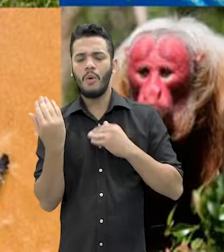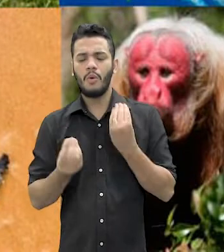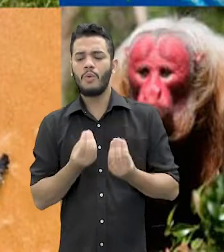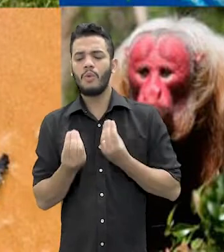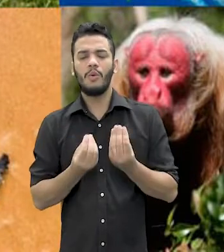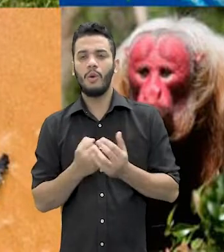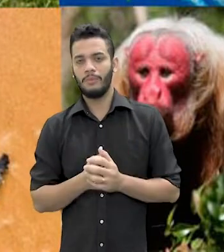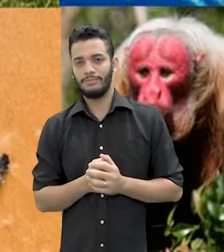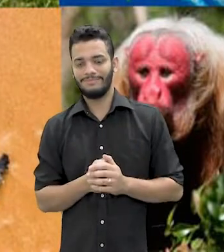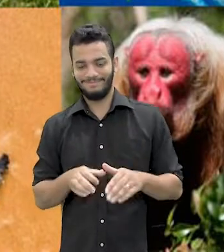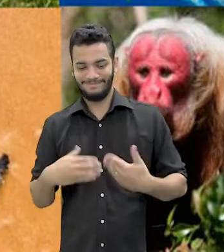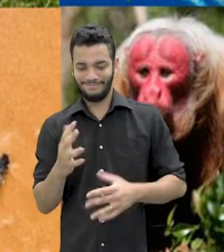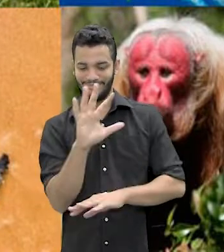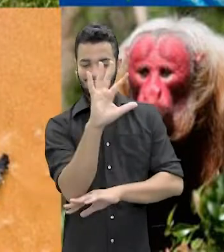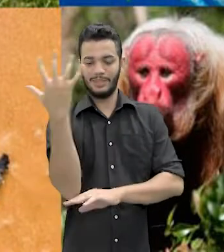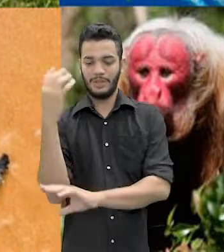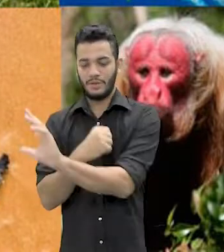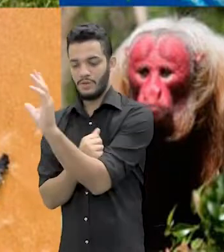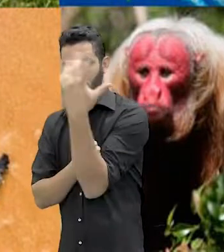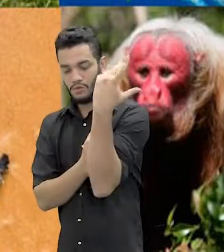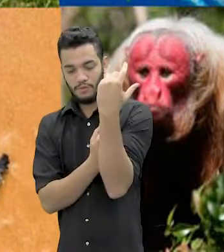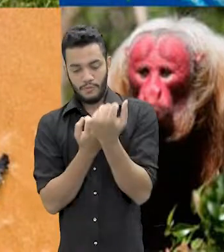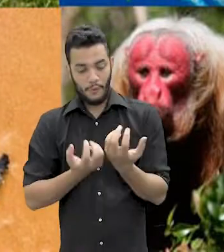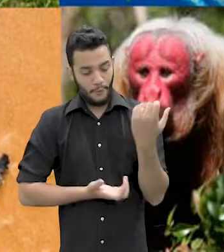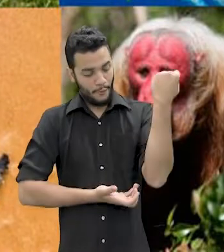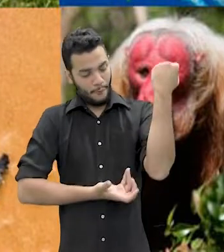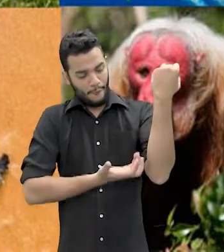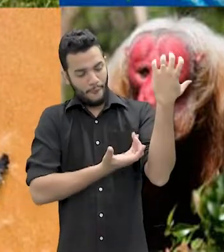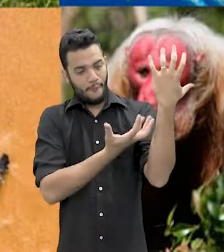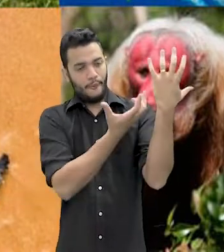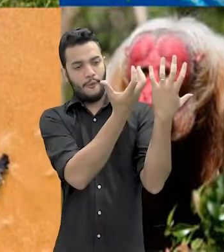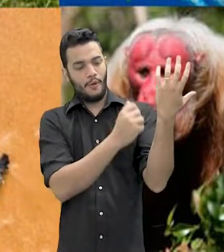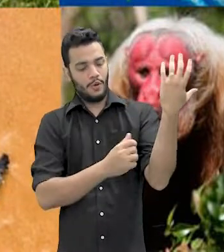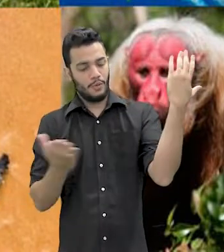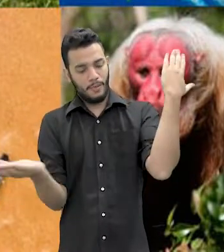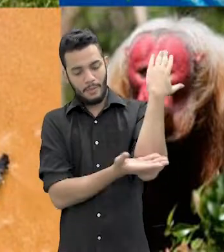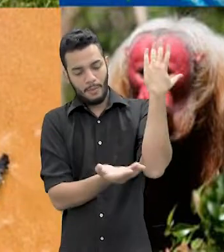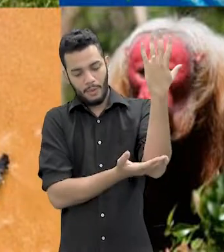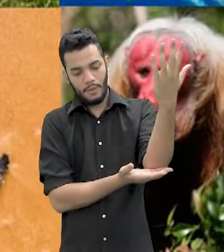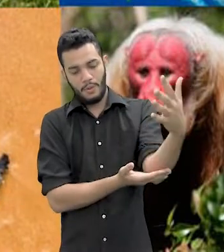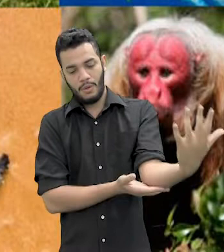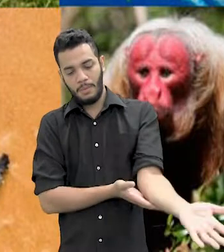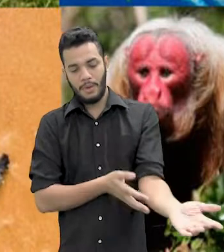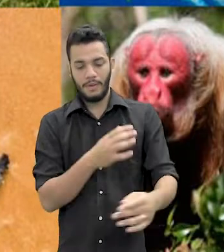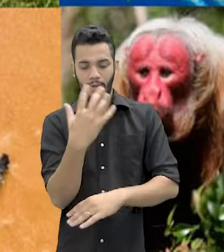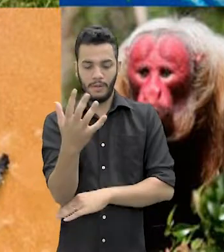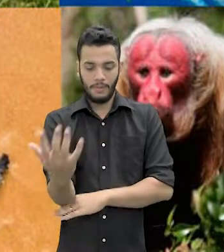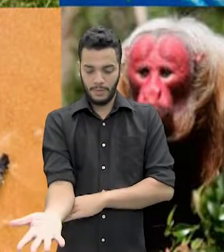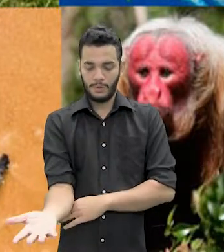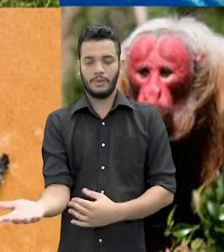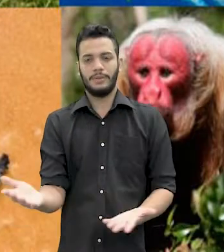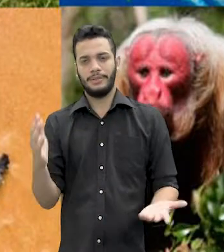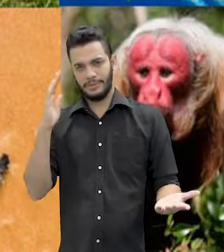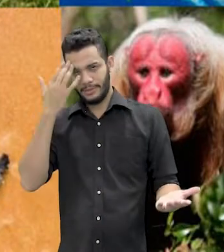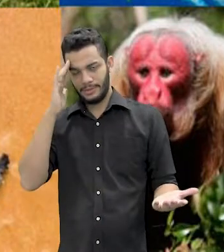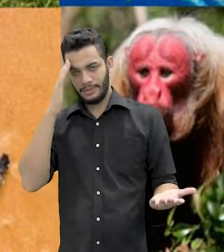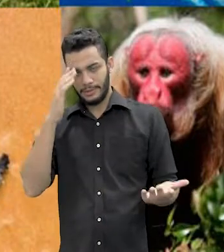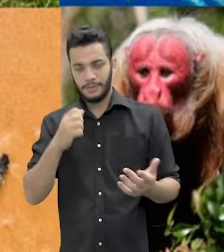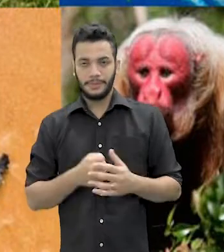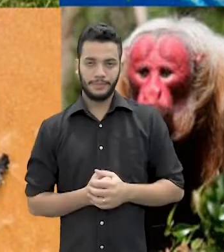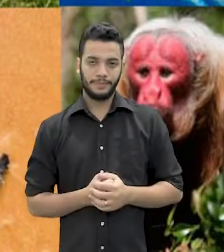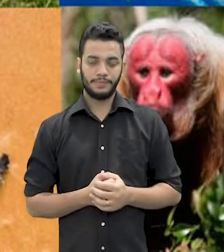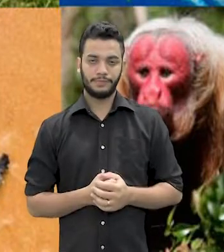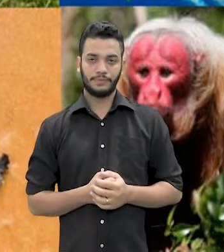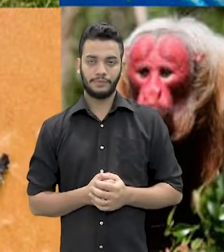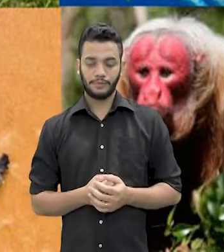desse passarinho. O caburé de Pernambuco é uma espécie de coruja que habita a Mata Atlântica, na região